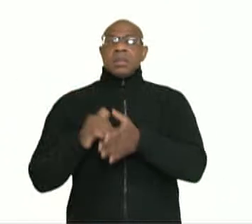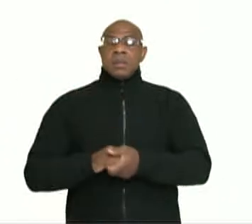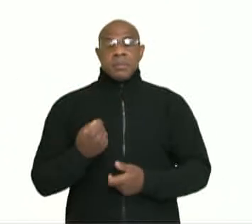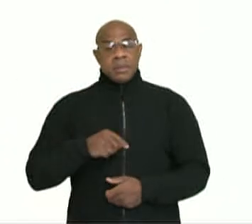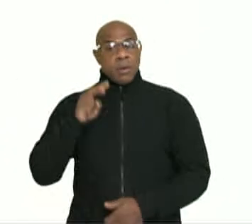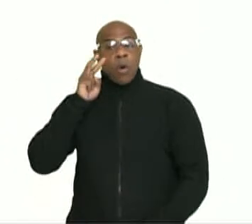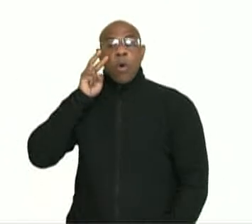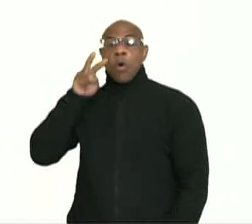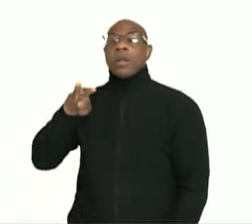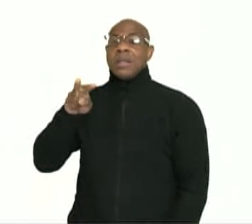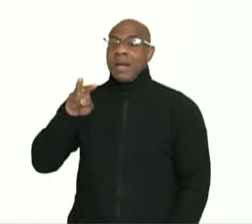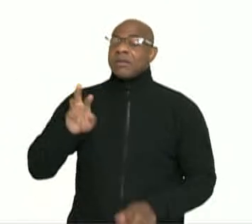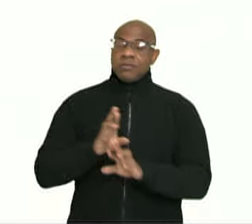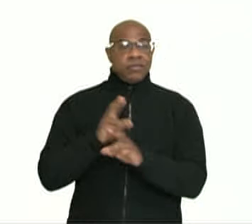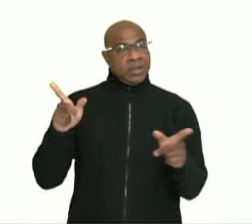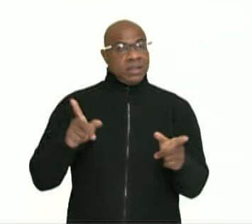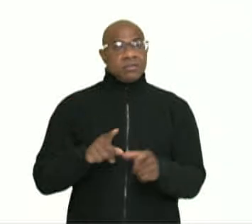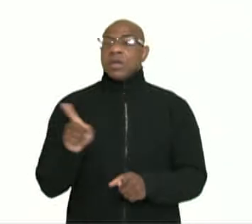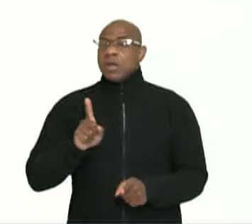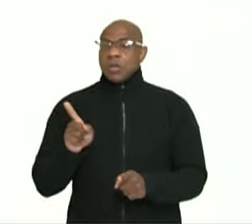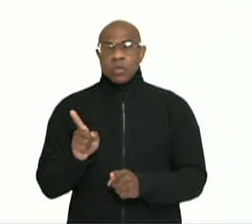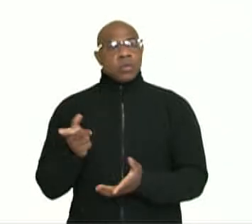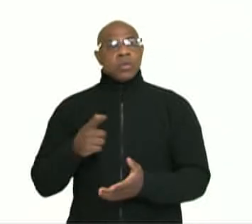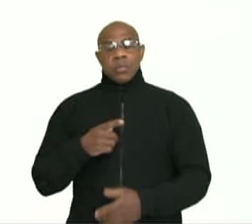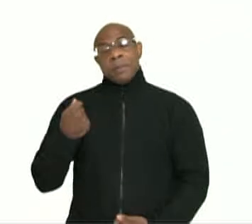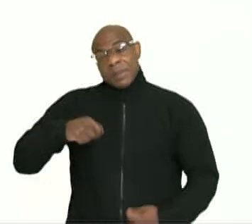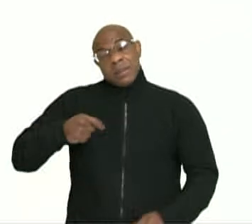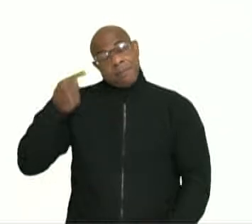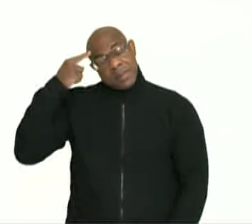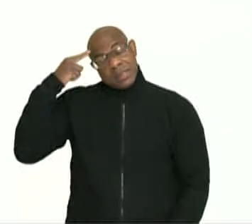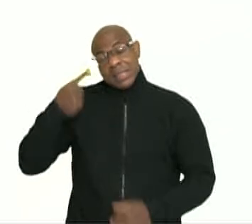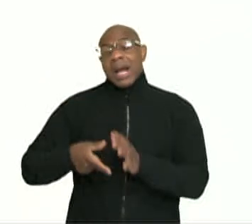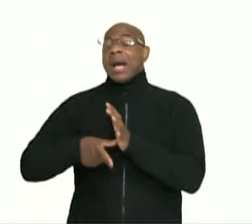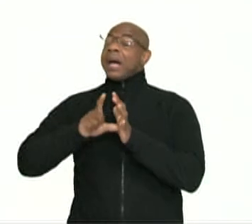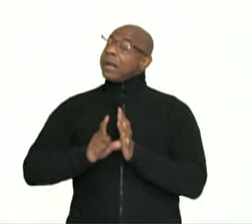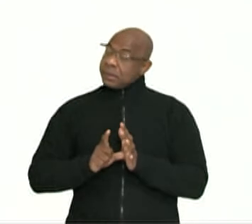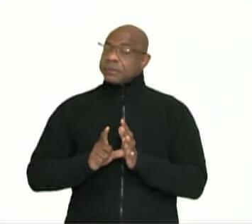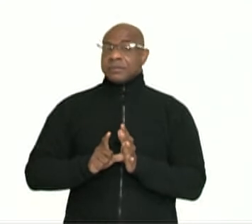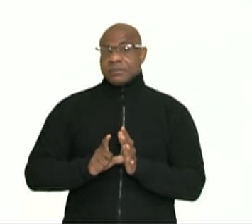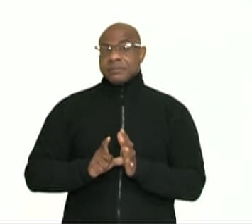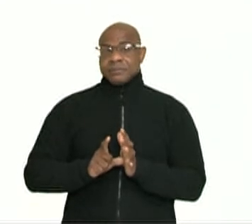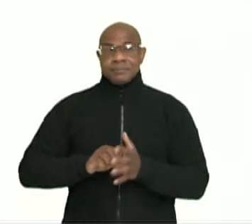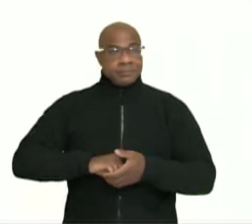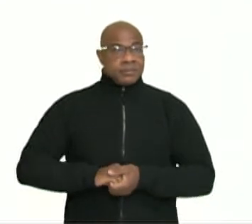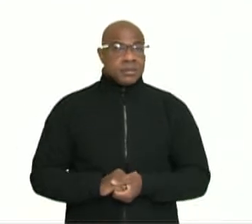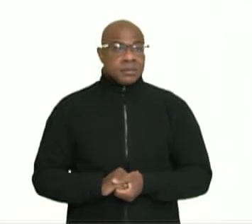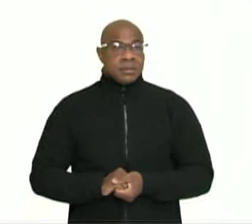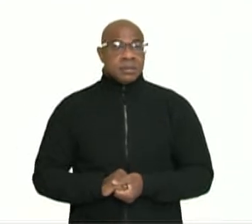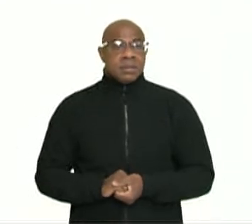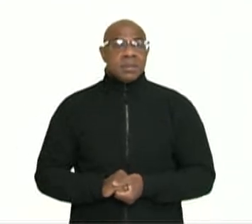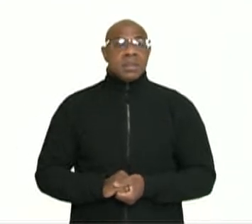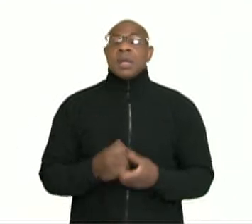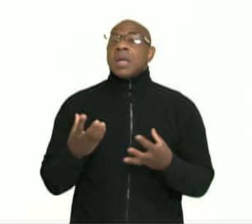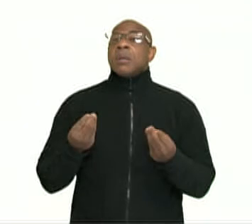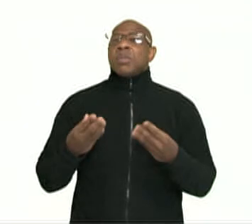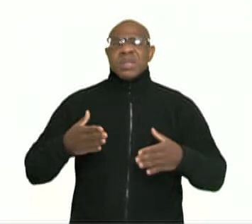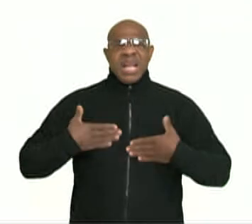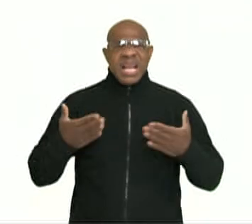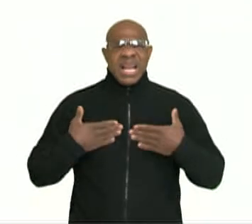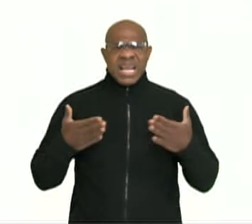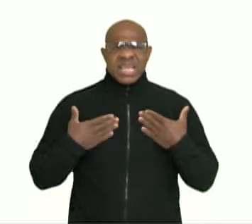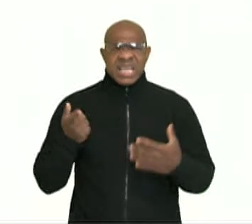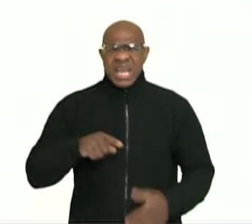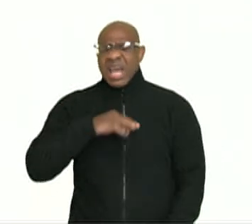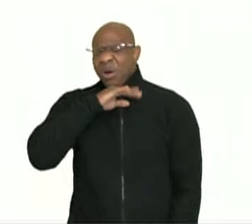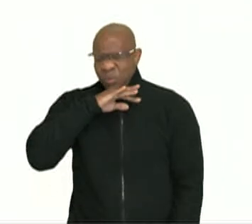não simplesmente se jogar nas situações sem pensar nelas. Faz sentido, né? E muita alegria é ruim. Pode